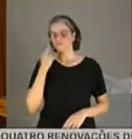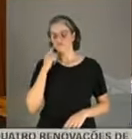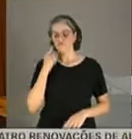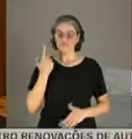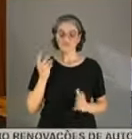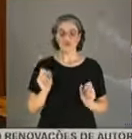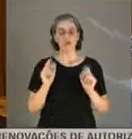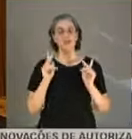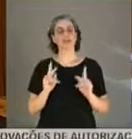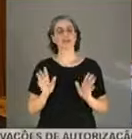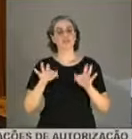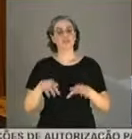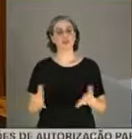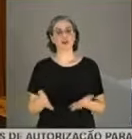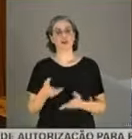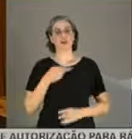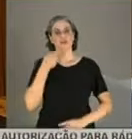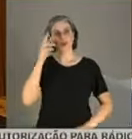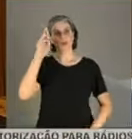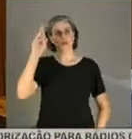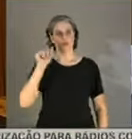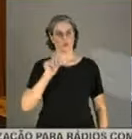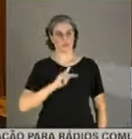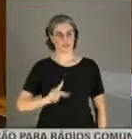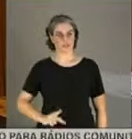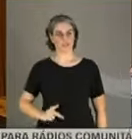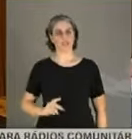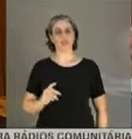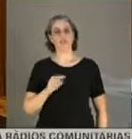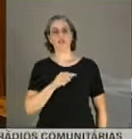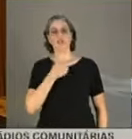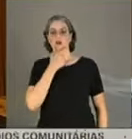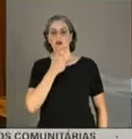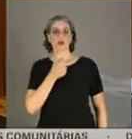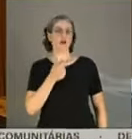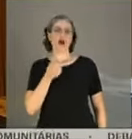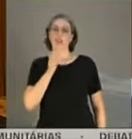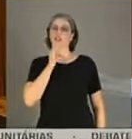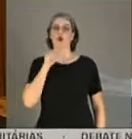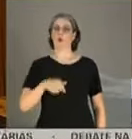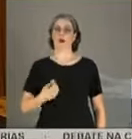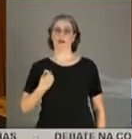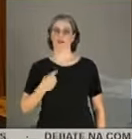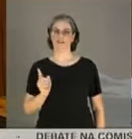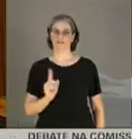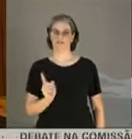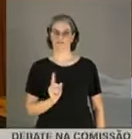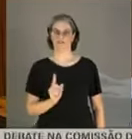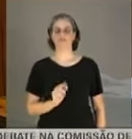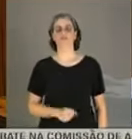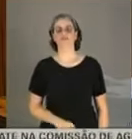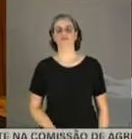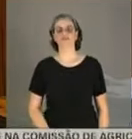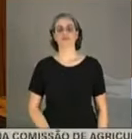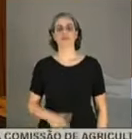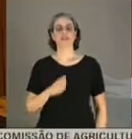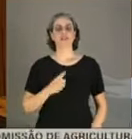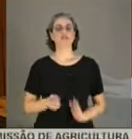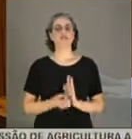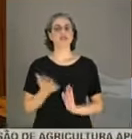eu finalizo, senhor presidente, apenas dizendo que o doutor Maximiano não está aqui à toa. Há uma série